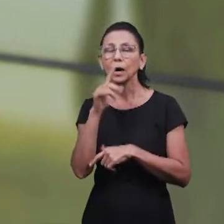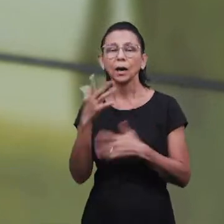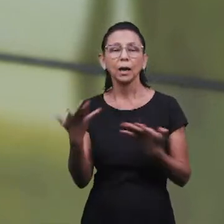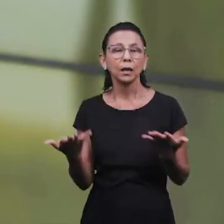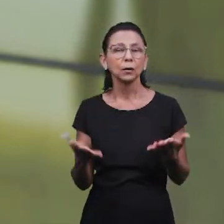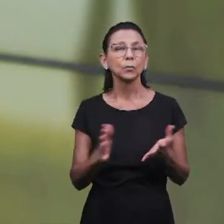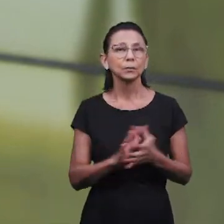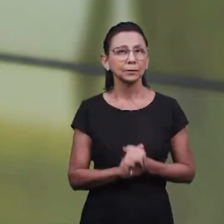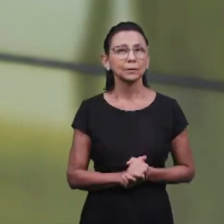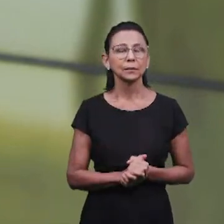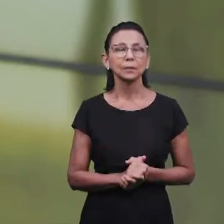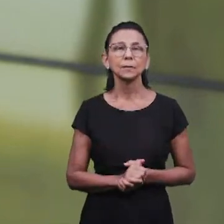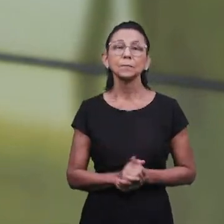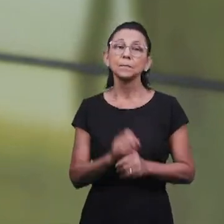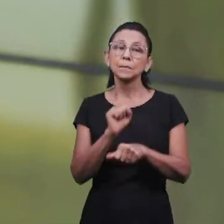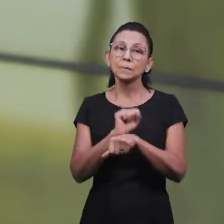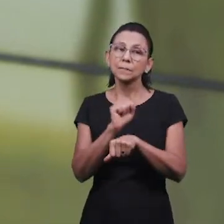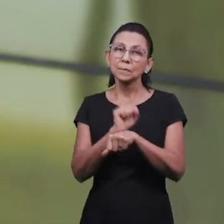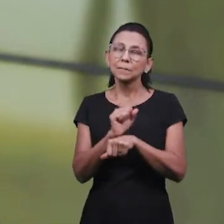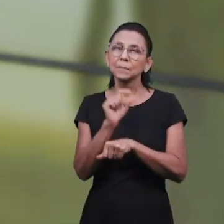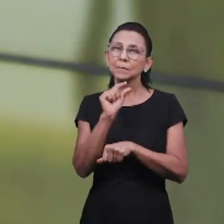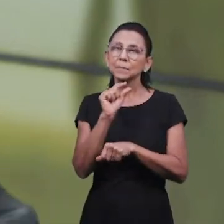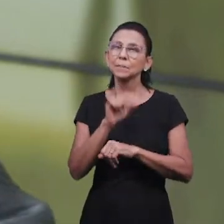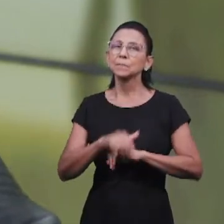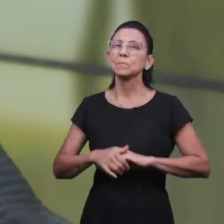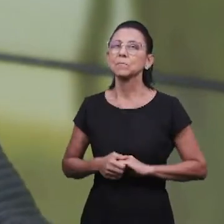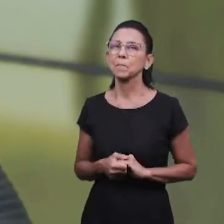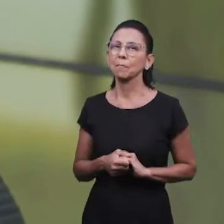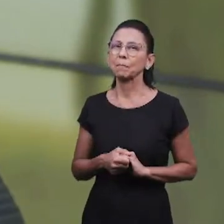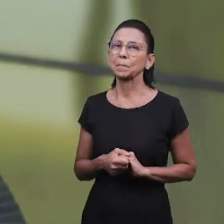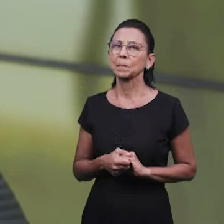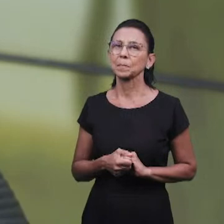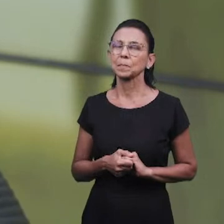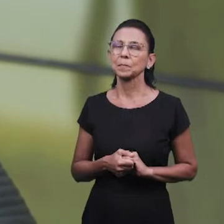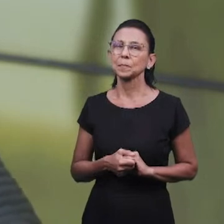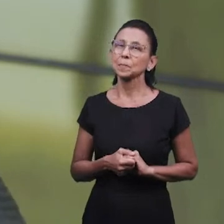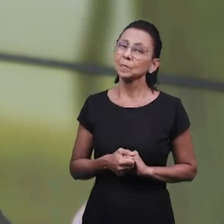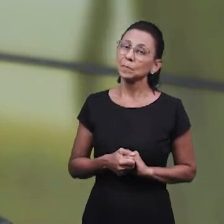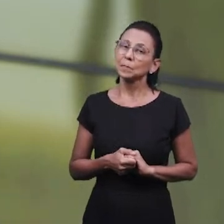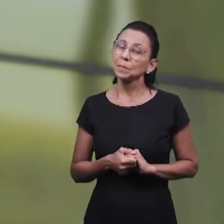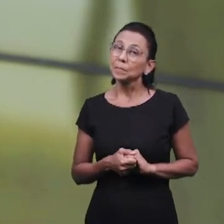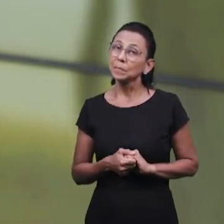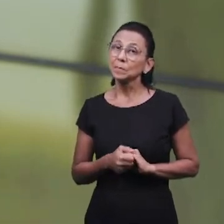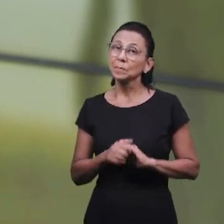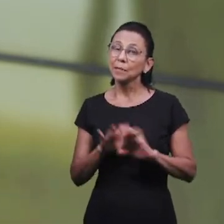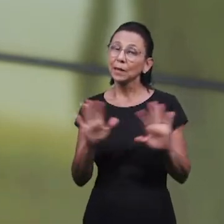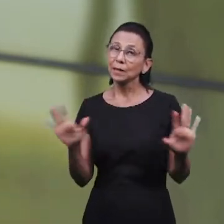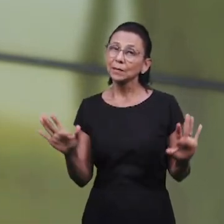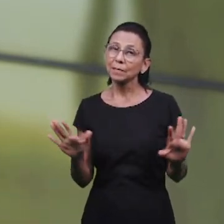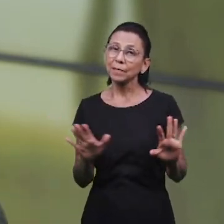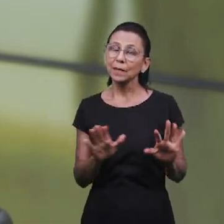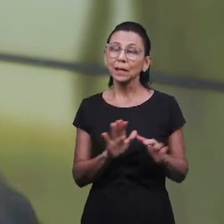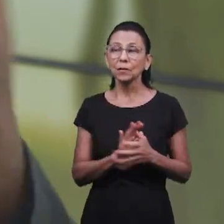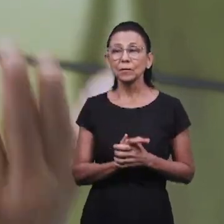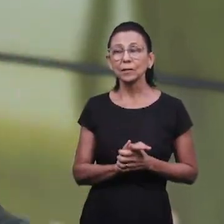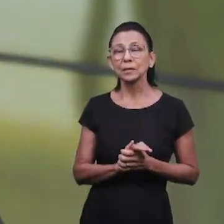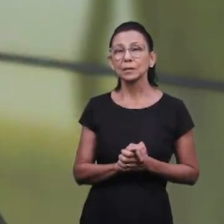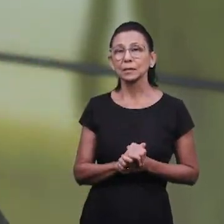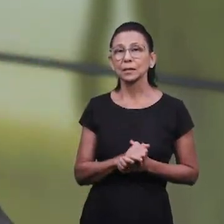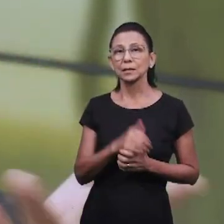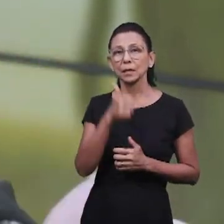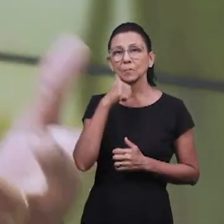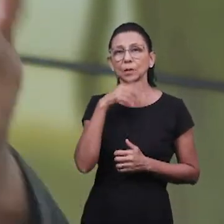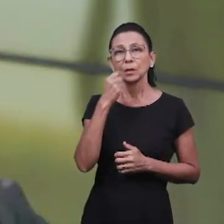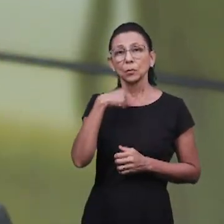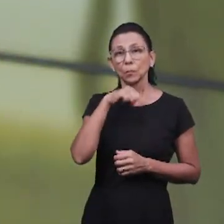uma necessidade, e aguardar um pouquinho. Mas os primeiros comportamentos dos pais também já vai te dando essa liberdade. Às vezes o pai já chega